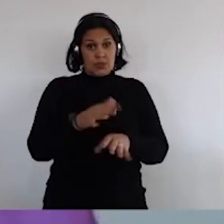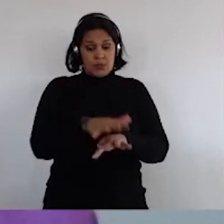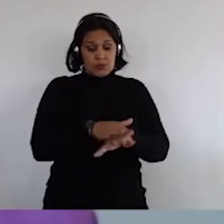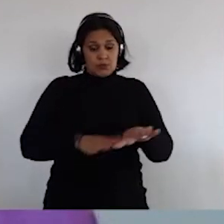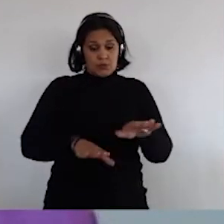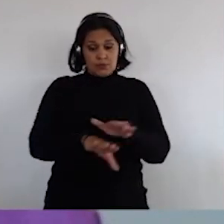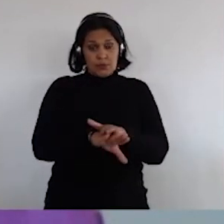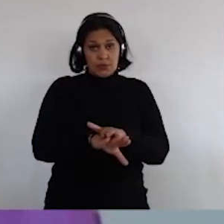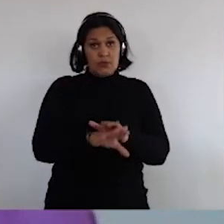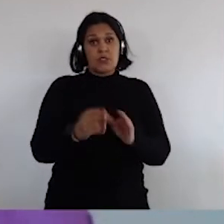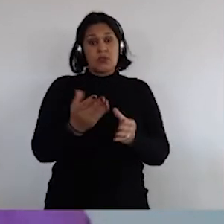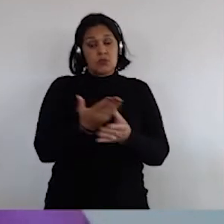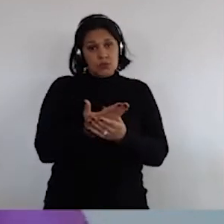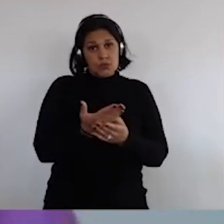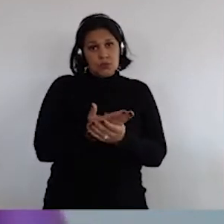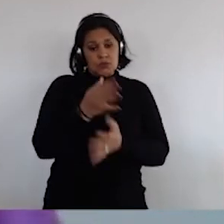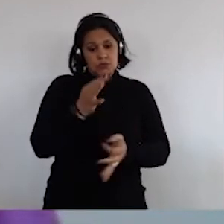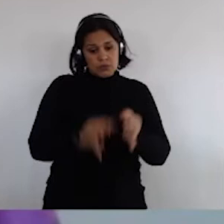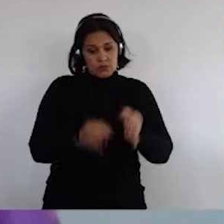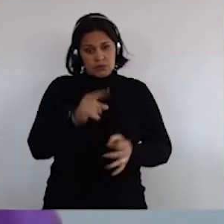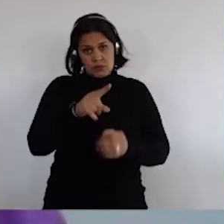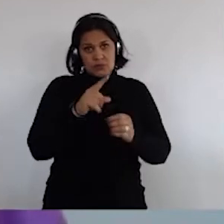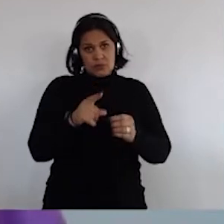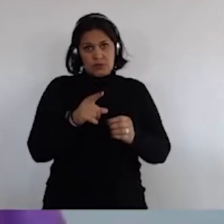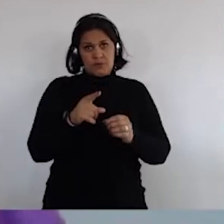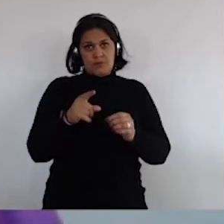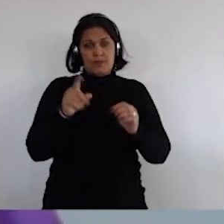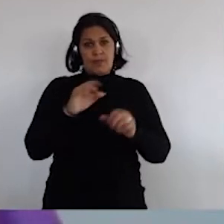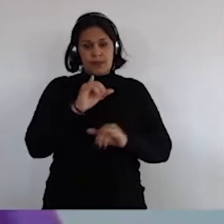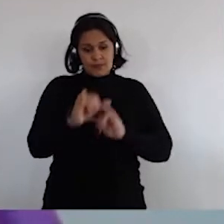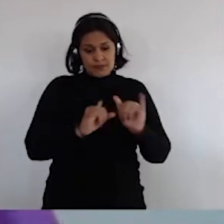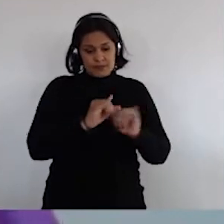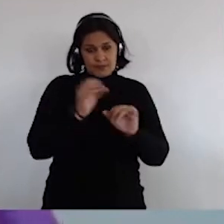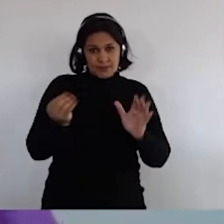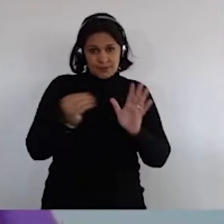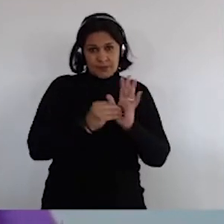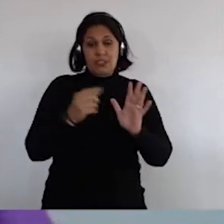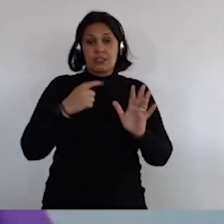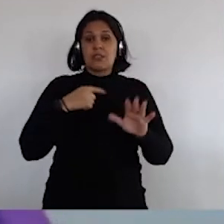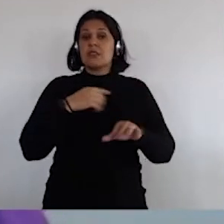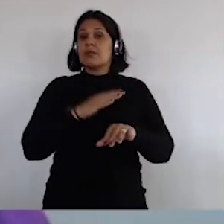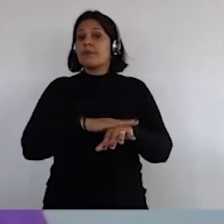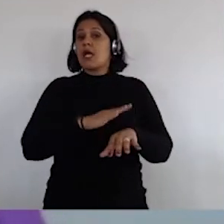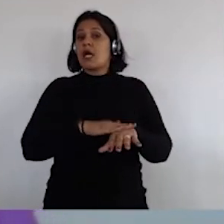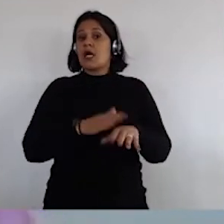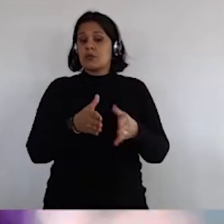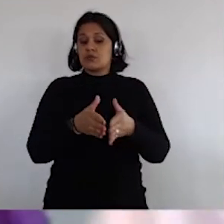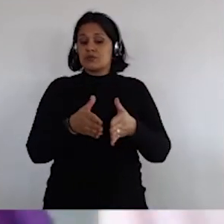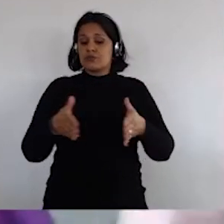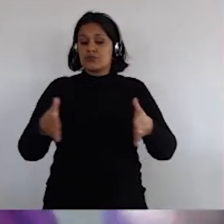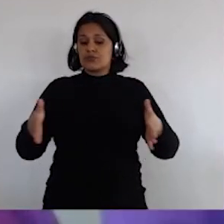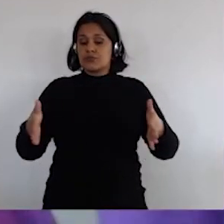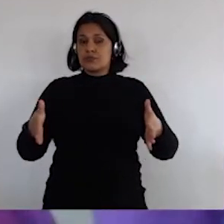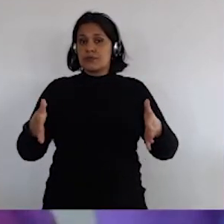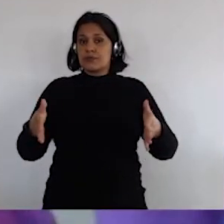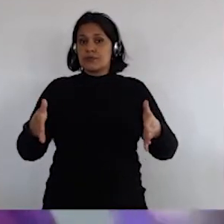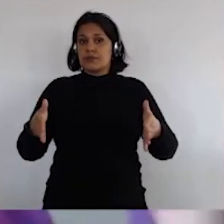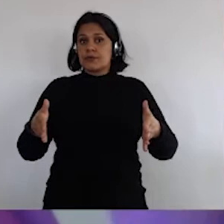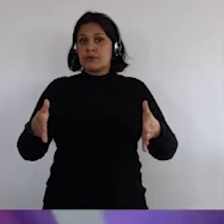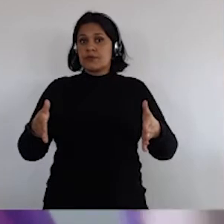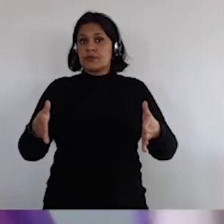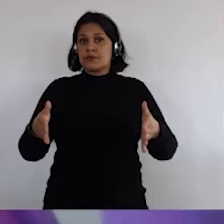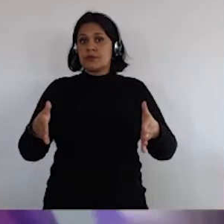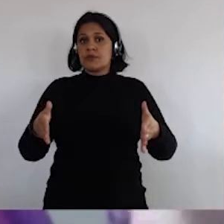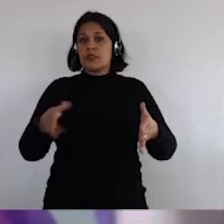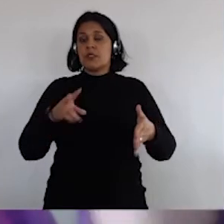e administrativos eletrônicos teriam os prazos processuais retomados no